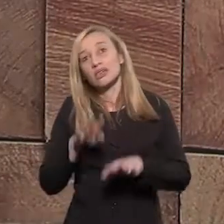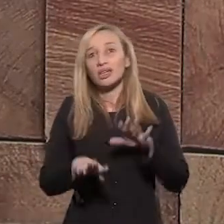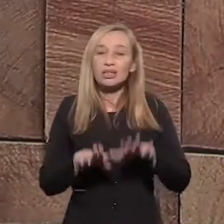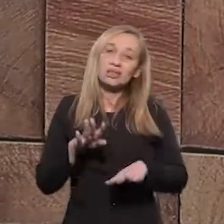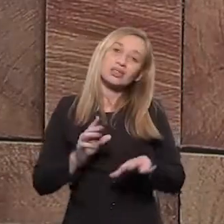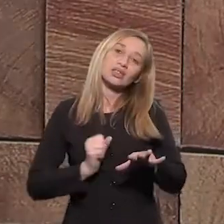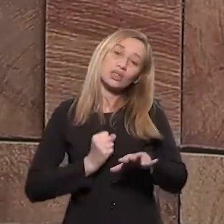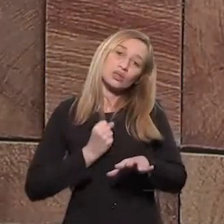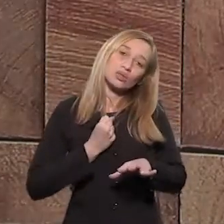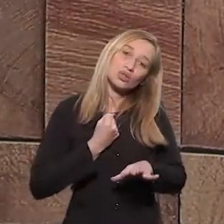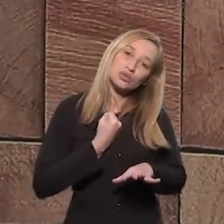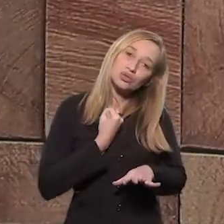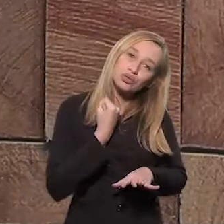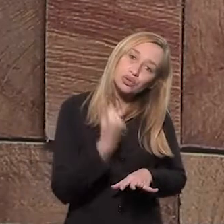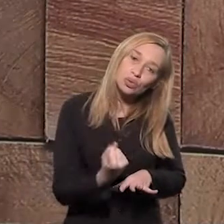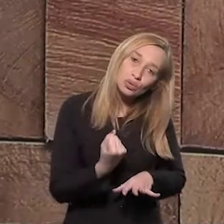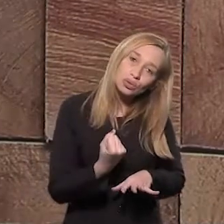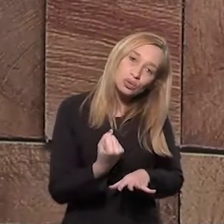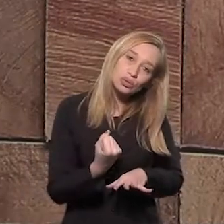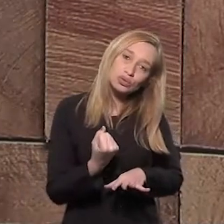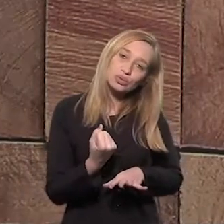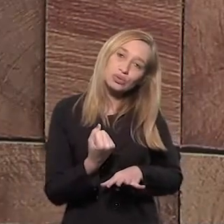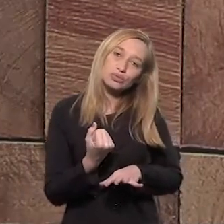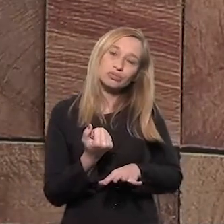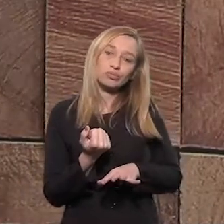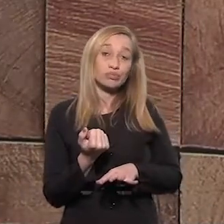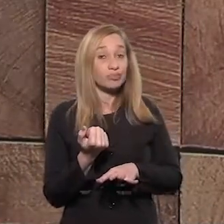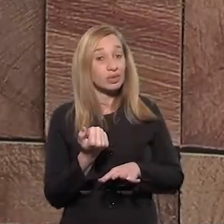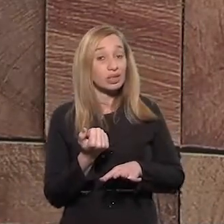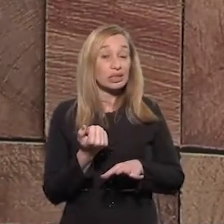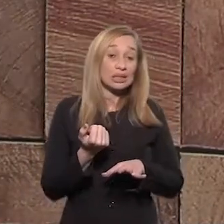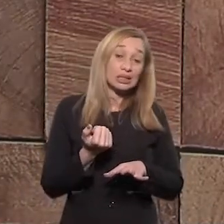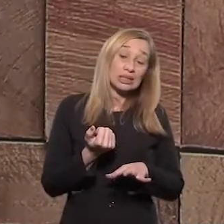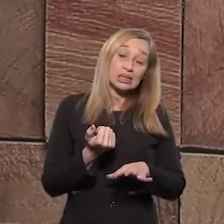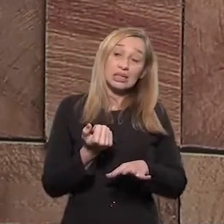há vezes em que a dedicação é muito grande e não fica no resultado que